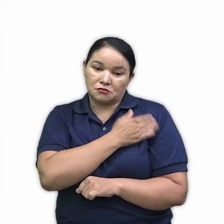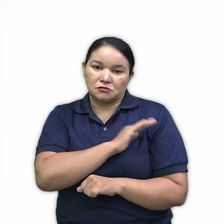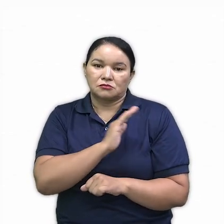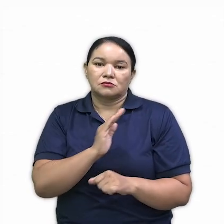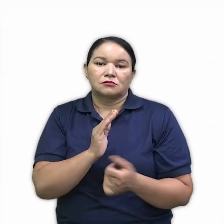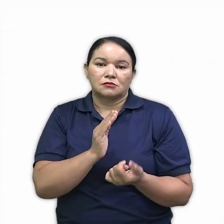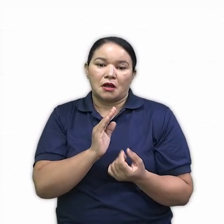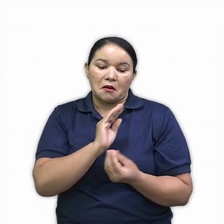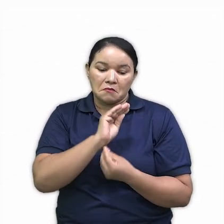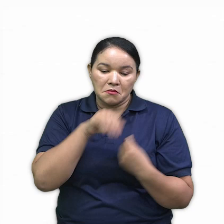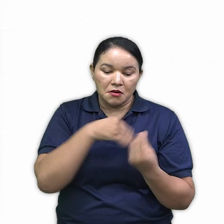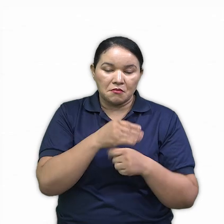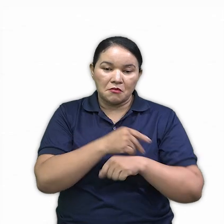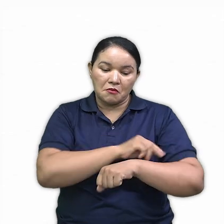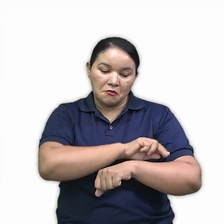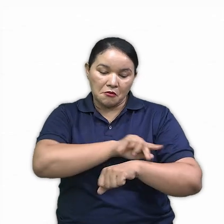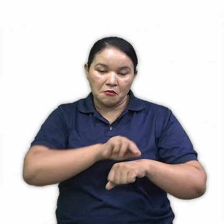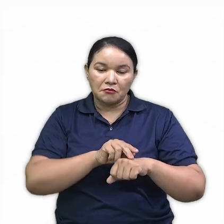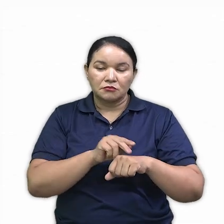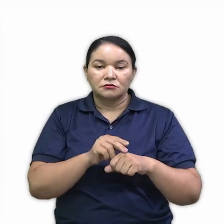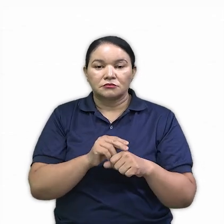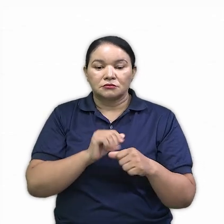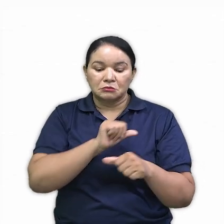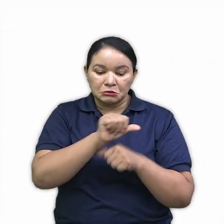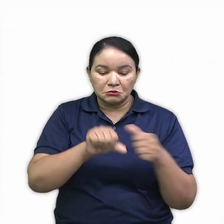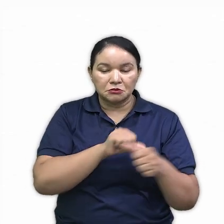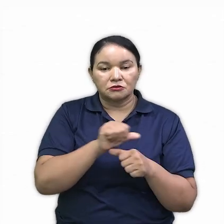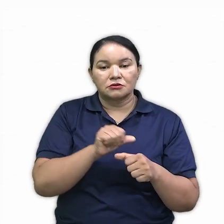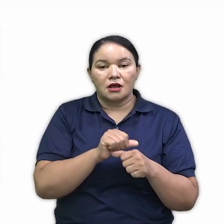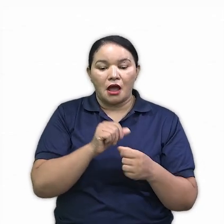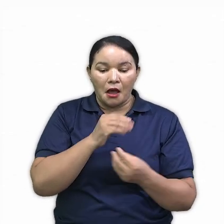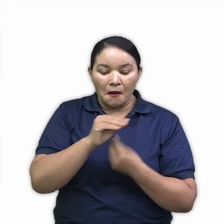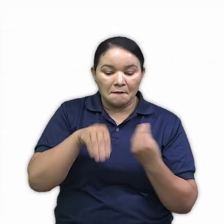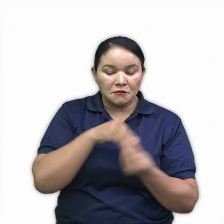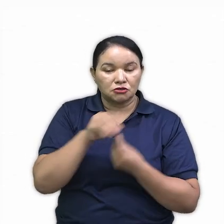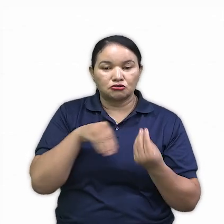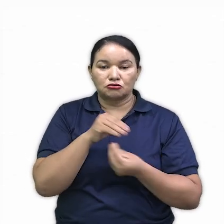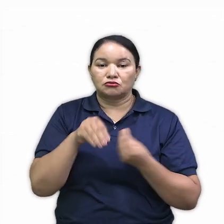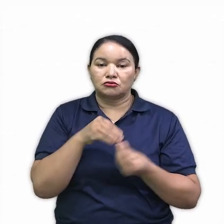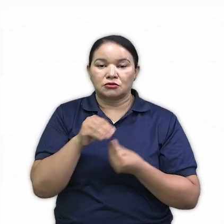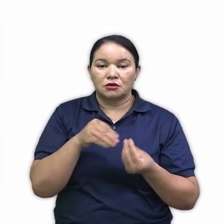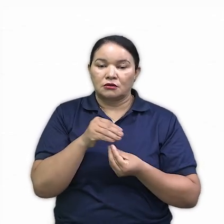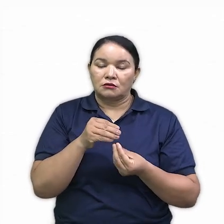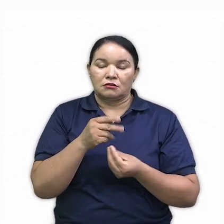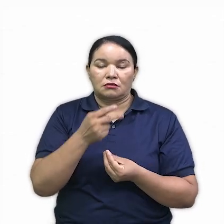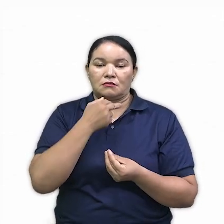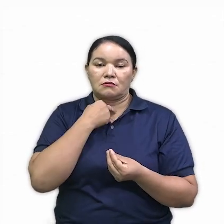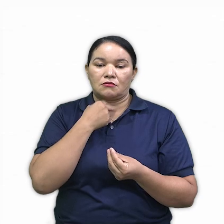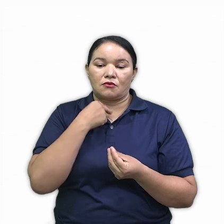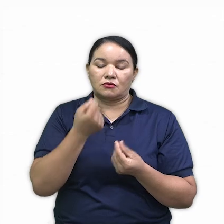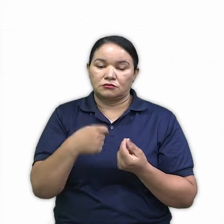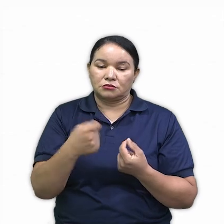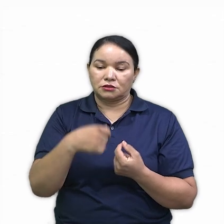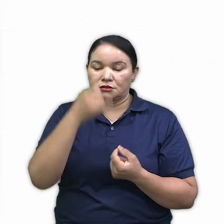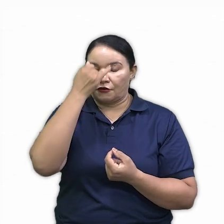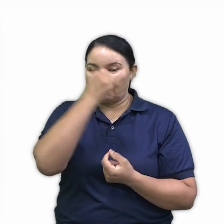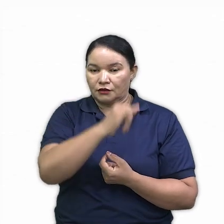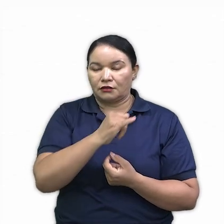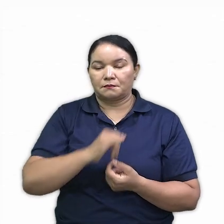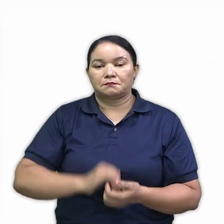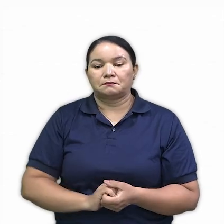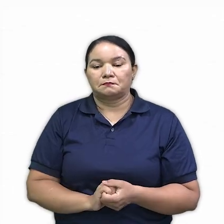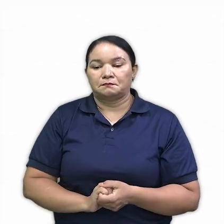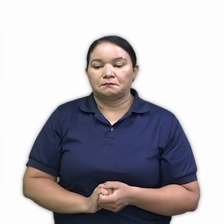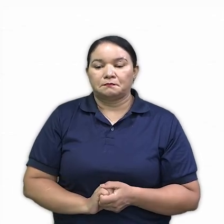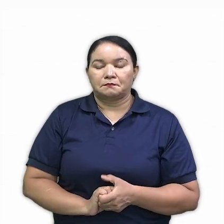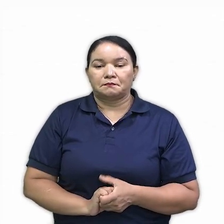uma sub-raça, né? Ou seja, ela não é nem branca nem negra, ela é uma mulata. Então, na verdade, não